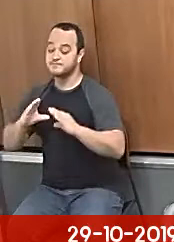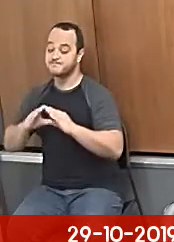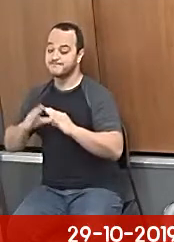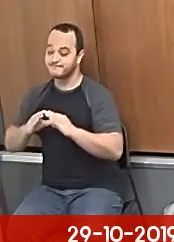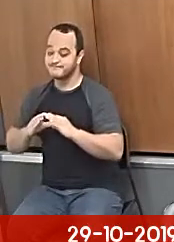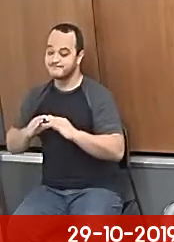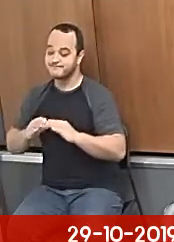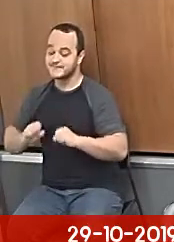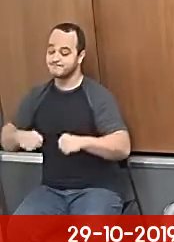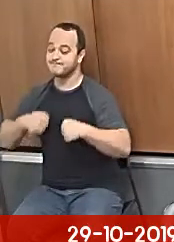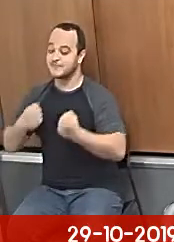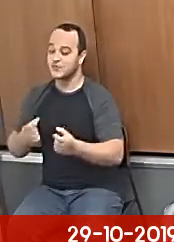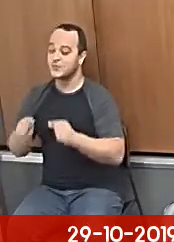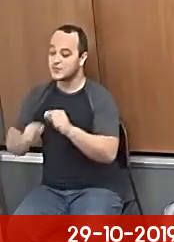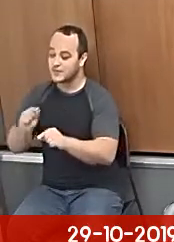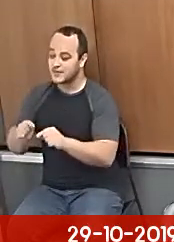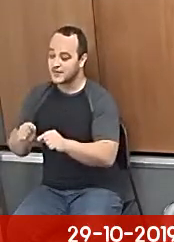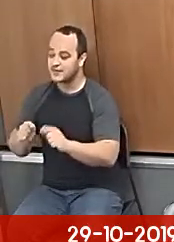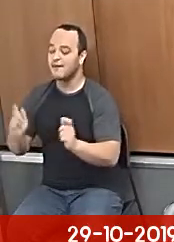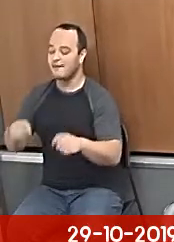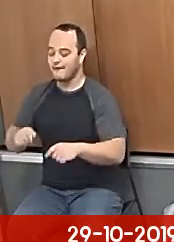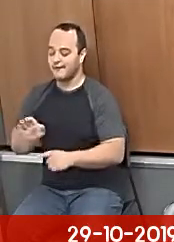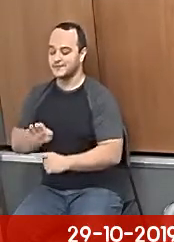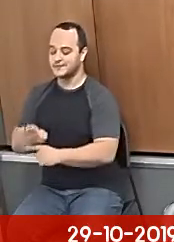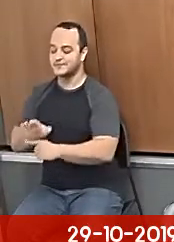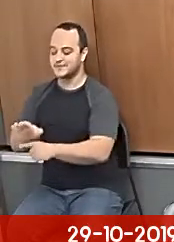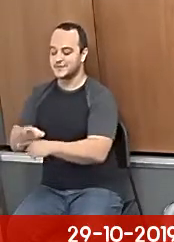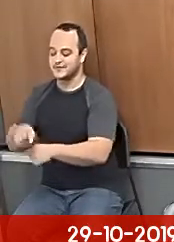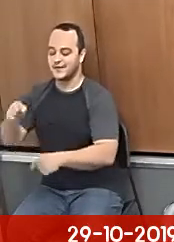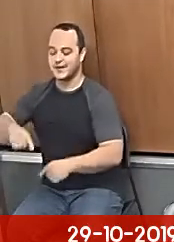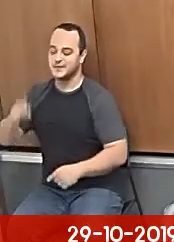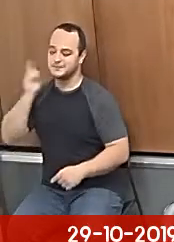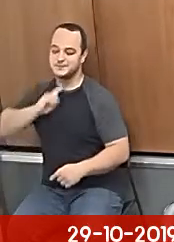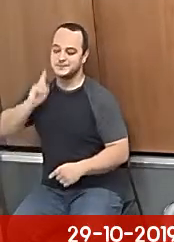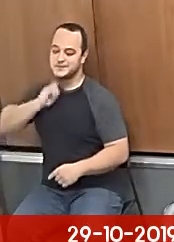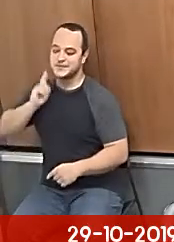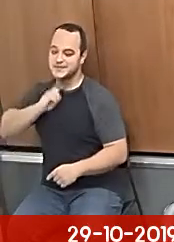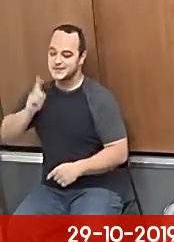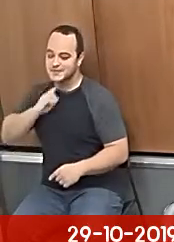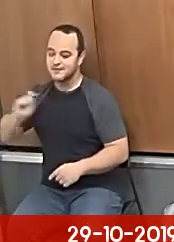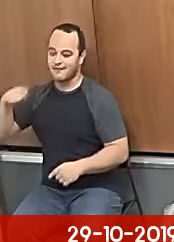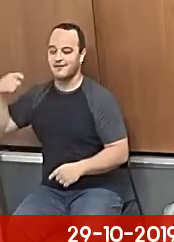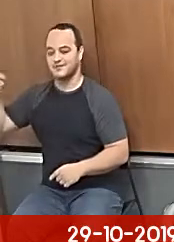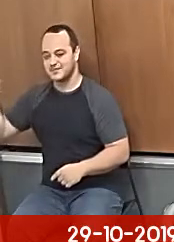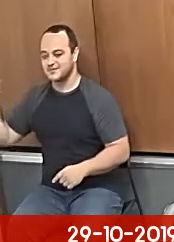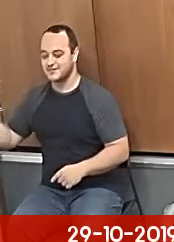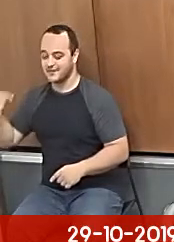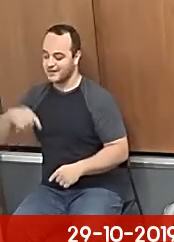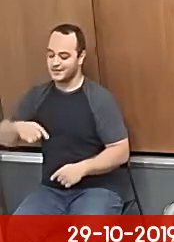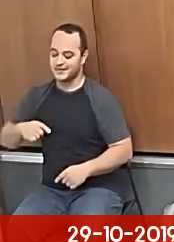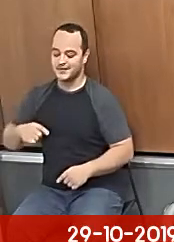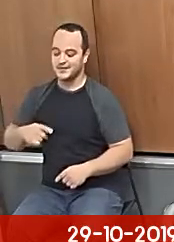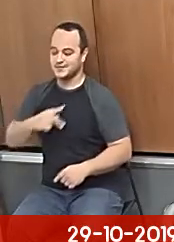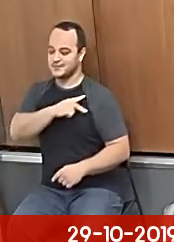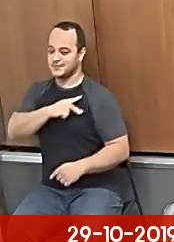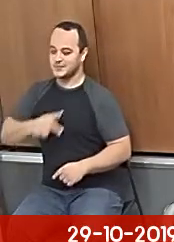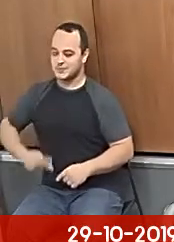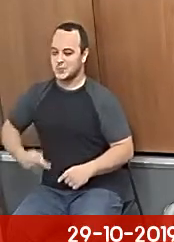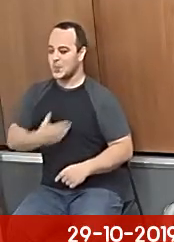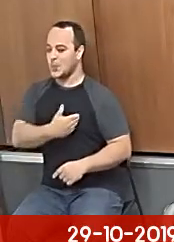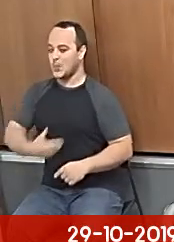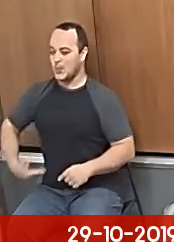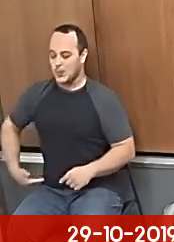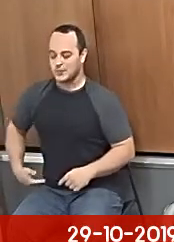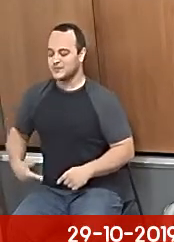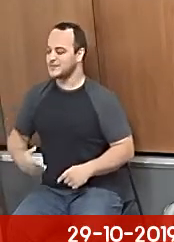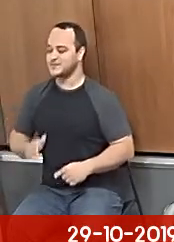apoio para esse segmento, que até aqui tem demonstrado em Minas Gerais que não tem quase que nenhum apoio do poder público. Mas está